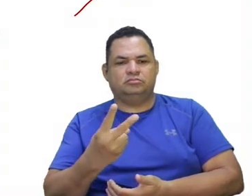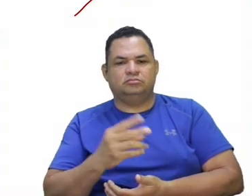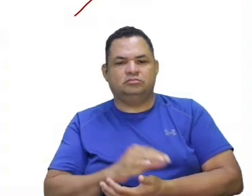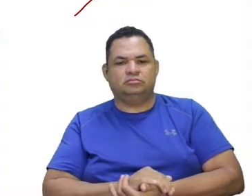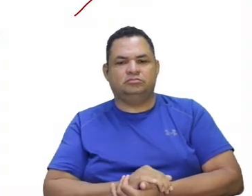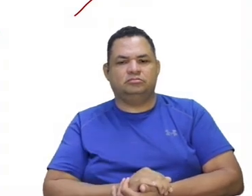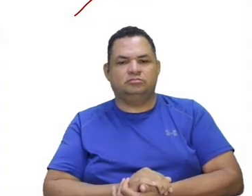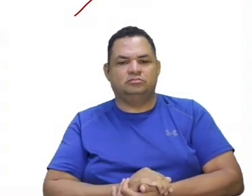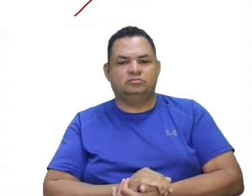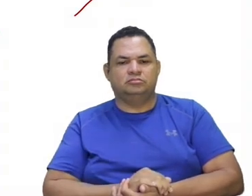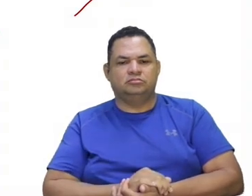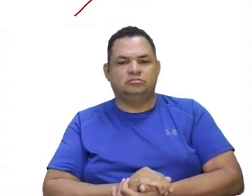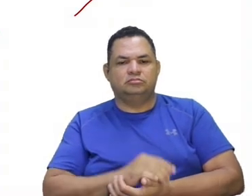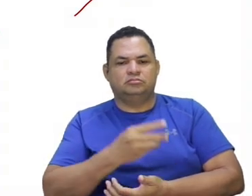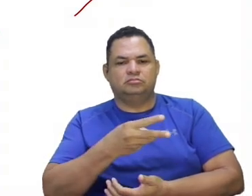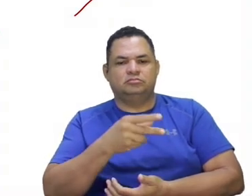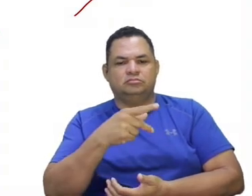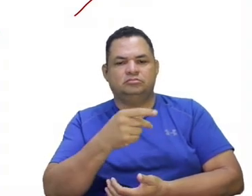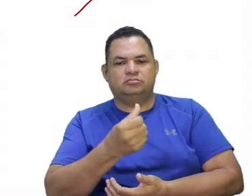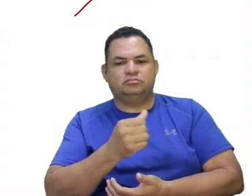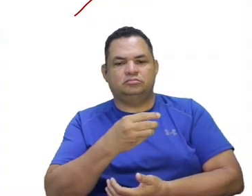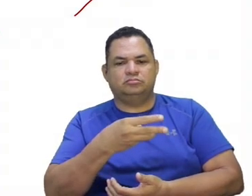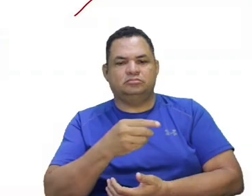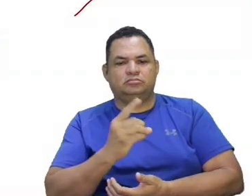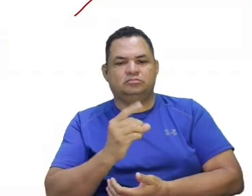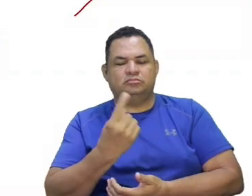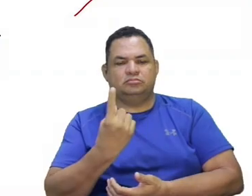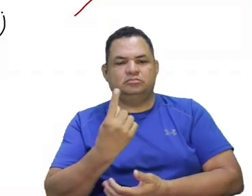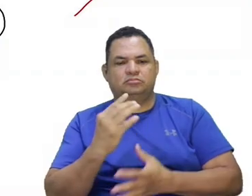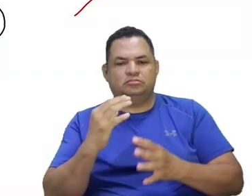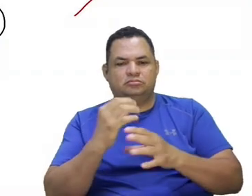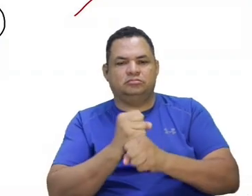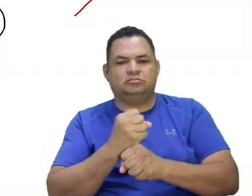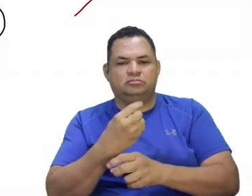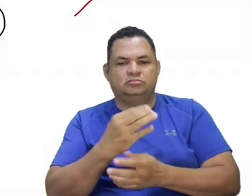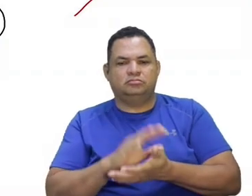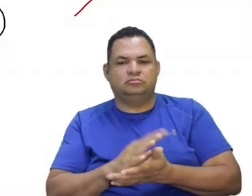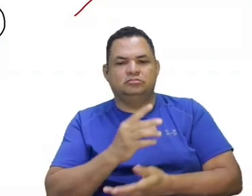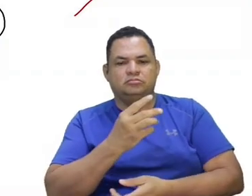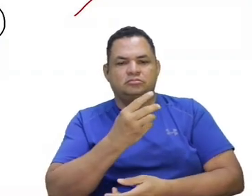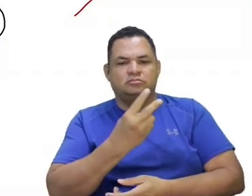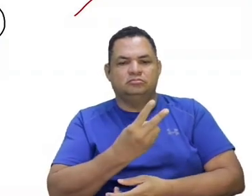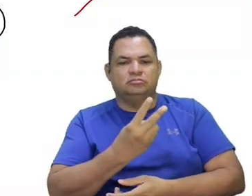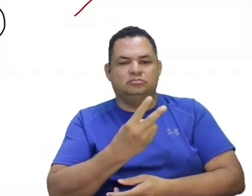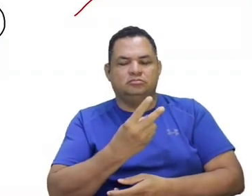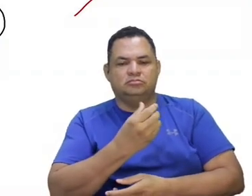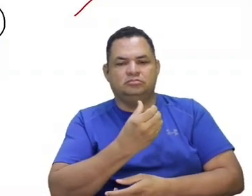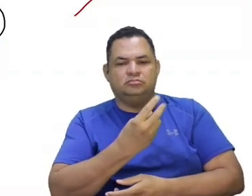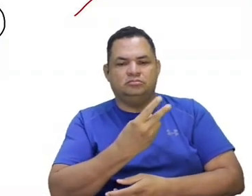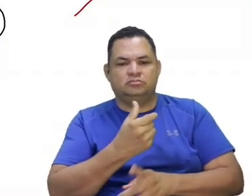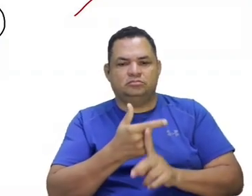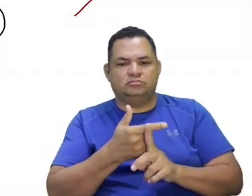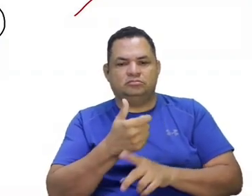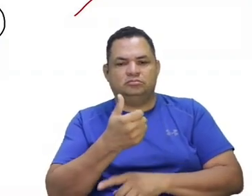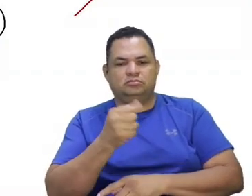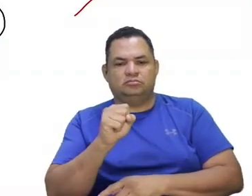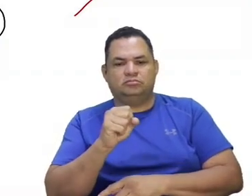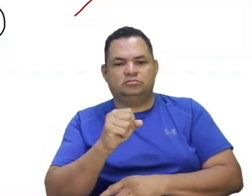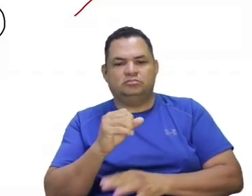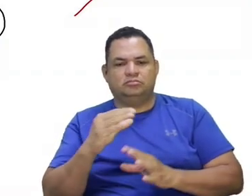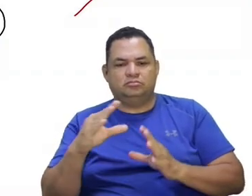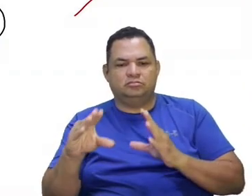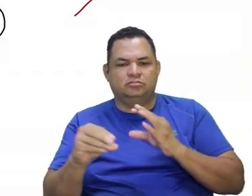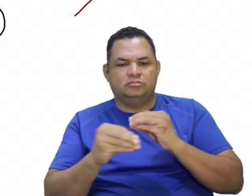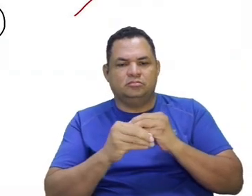3s2, 3p6, 3d1. Vamos somar? 2 com 6, 8, com mais 1,